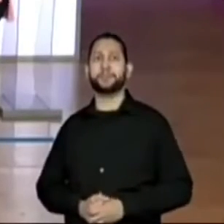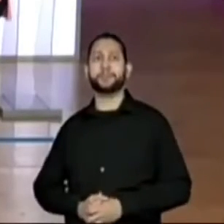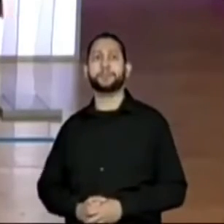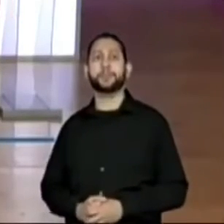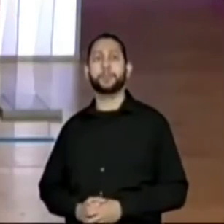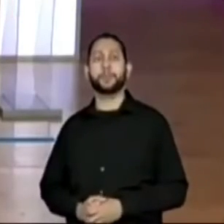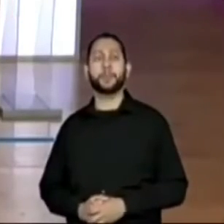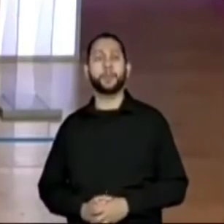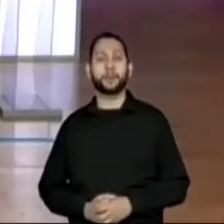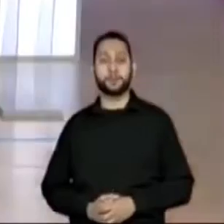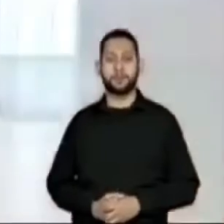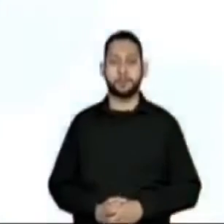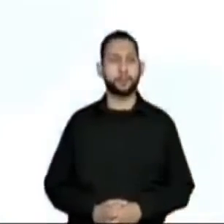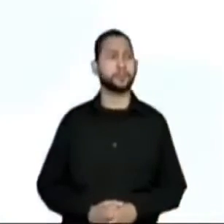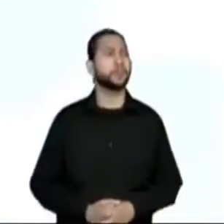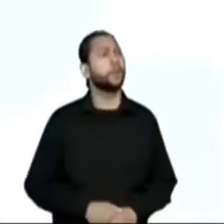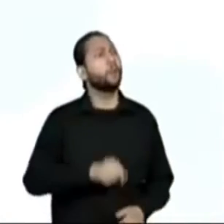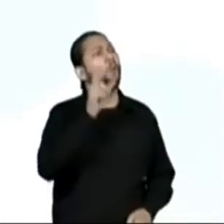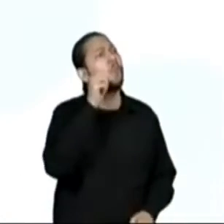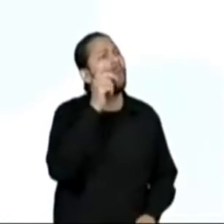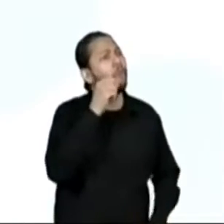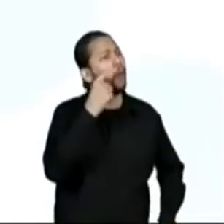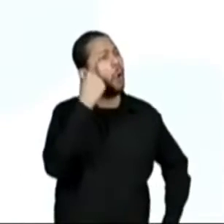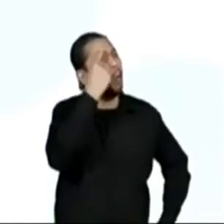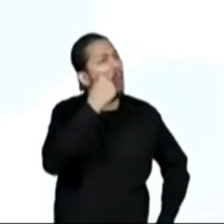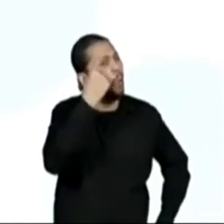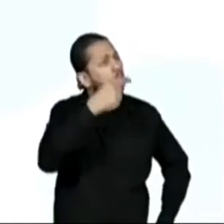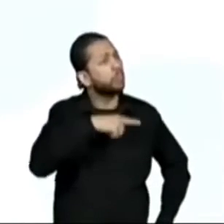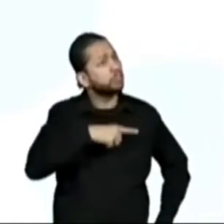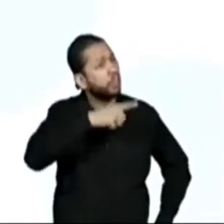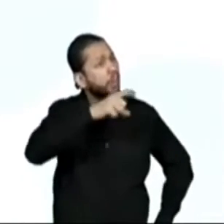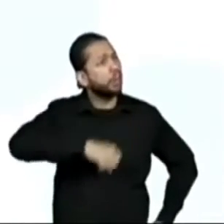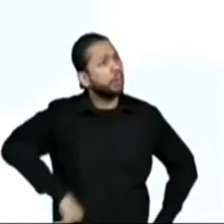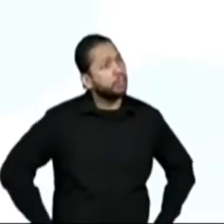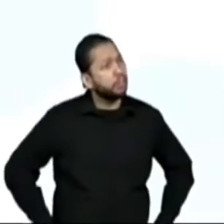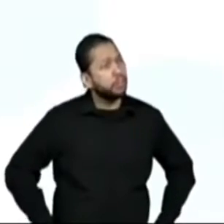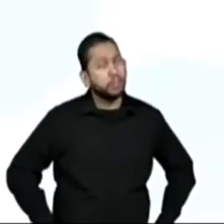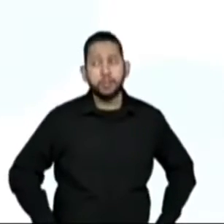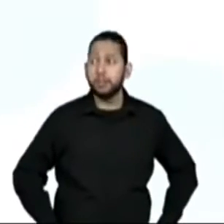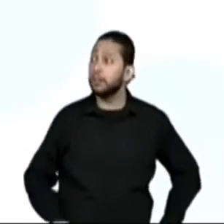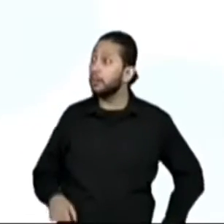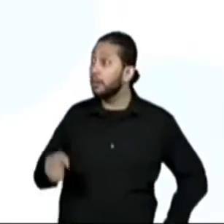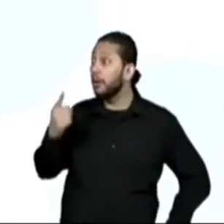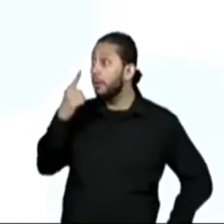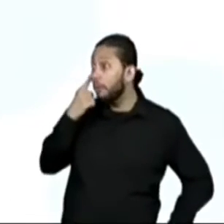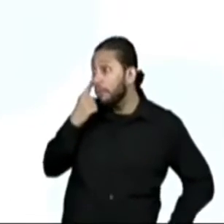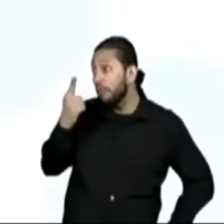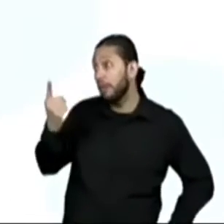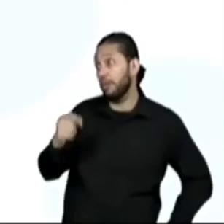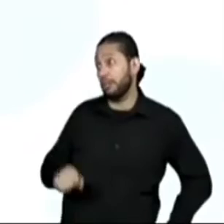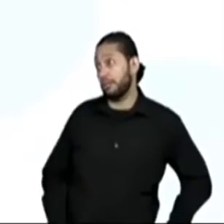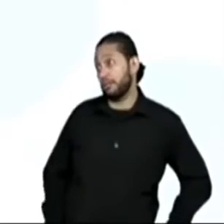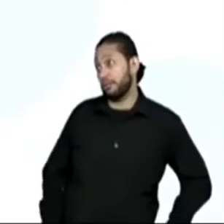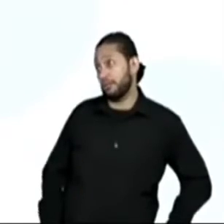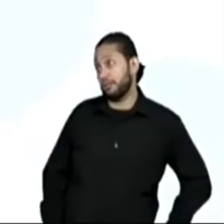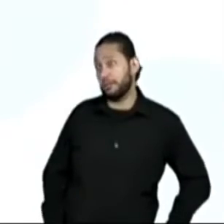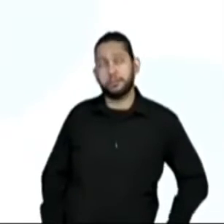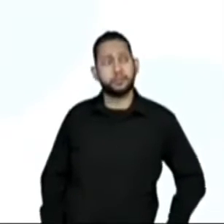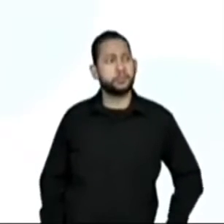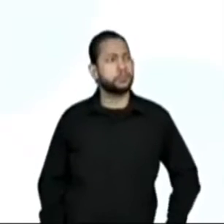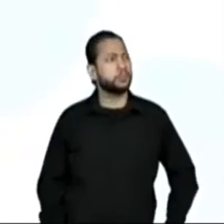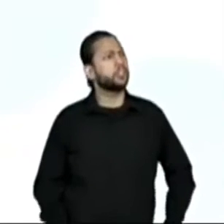texto? Vovó, que olhos você tem? É para te ver melhor, minha